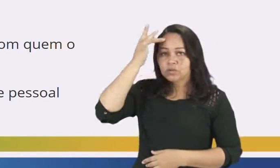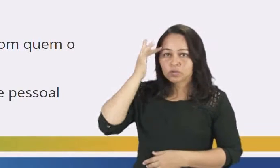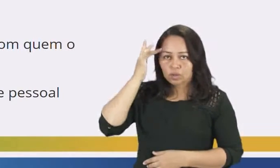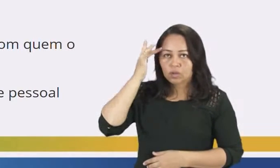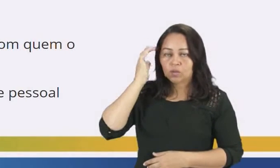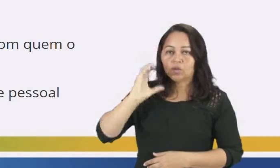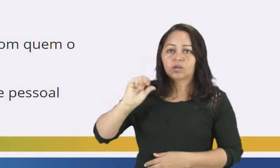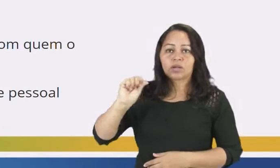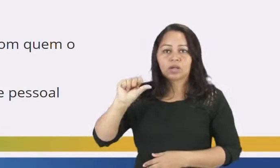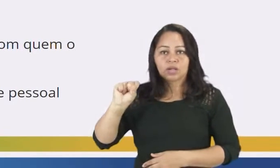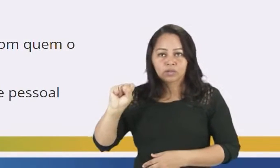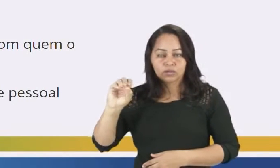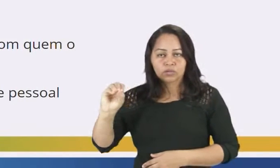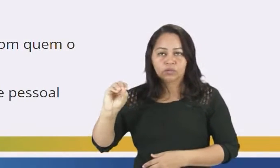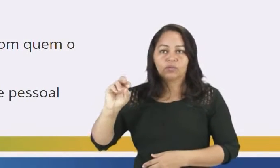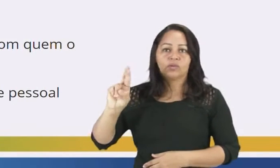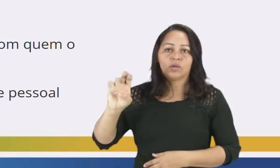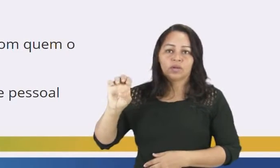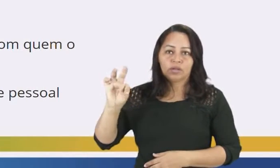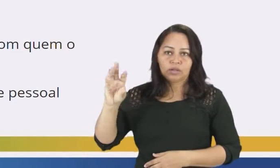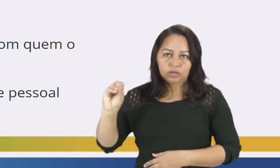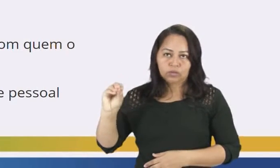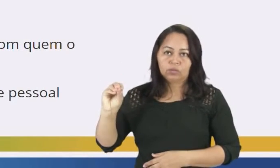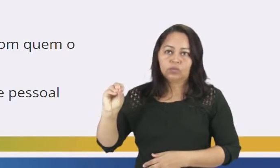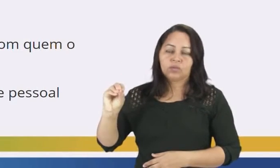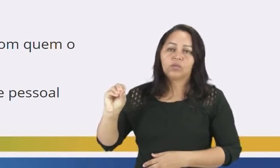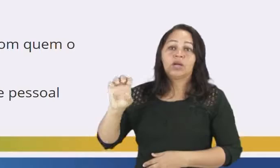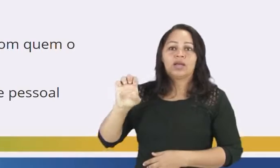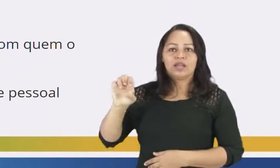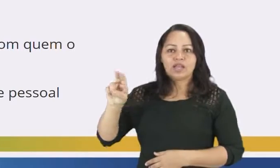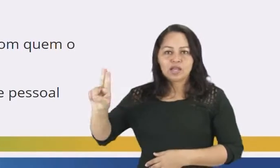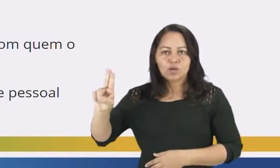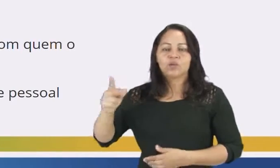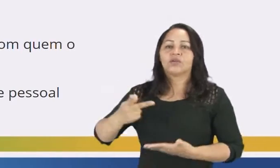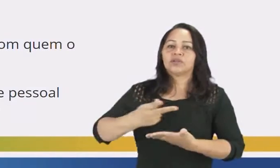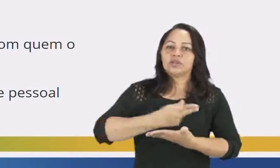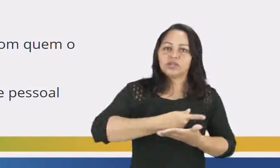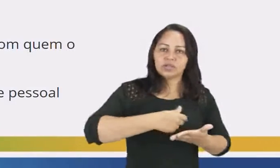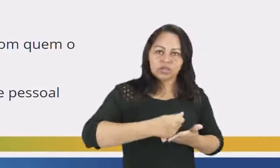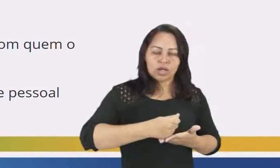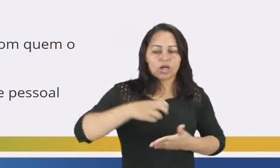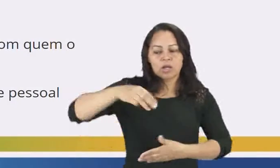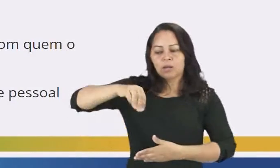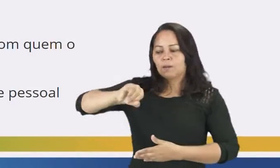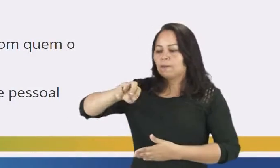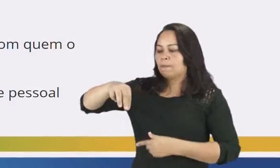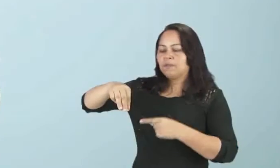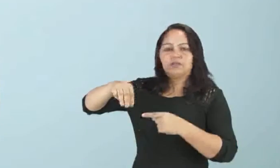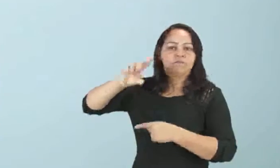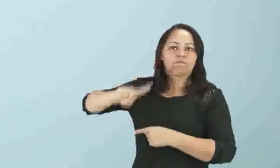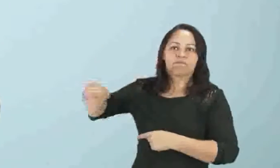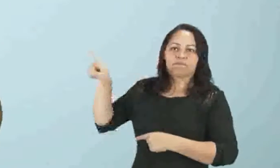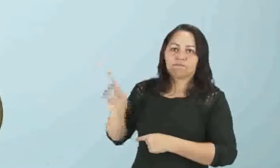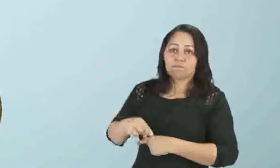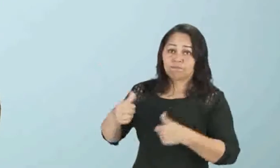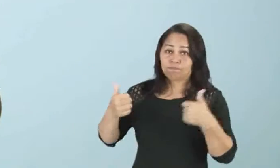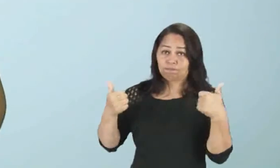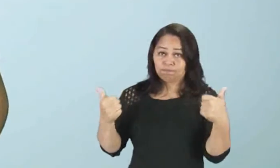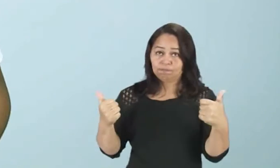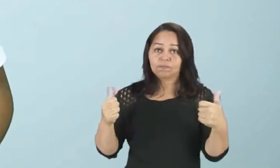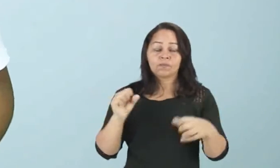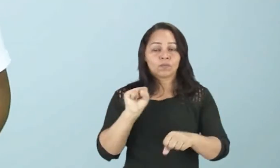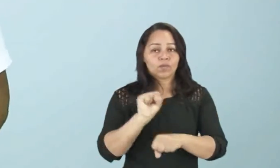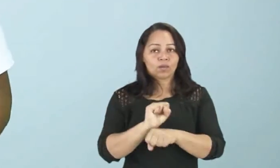para eu desenhar, não para mim, tá bom? Então, pessoal, eu espero que